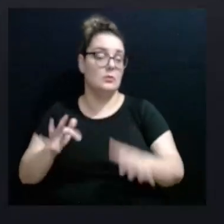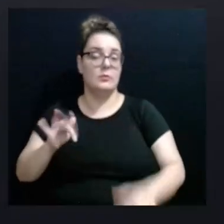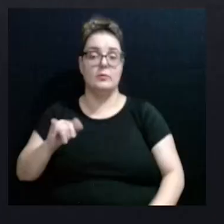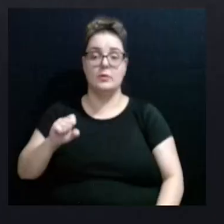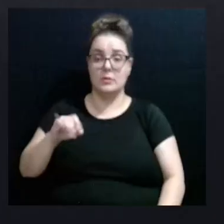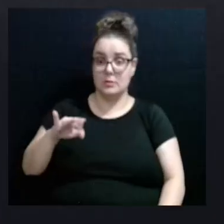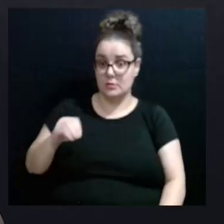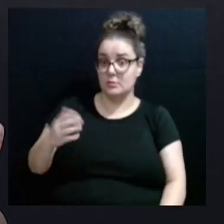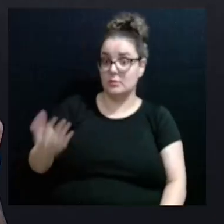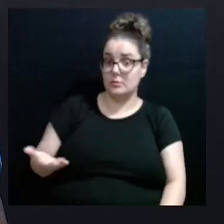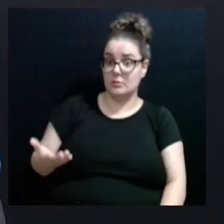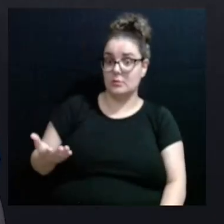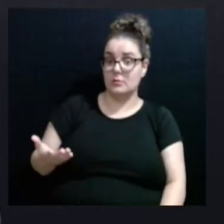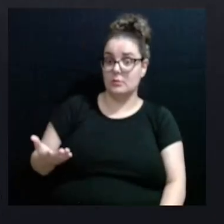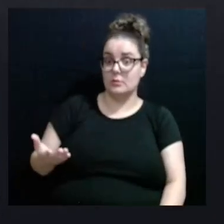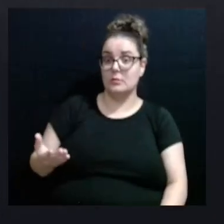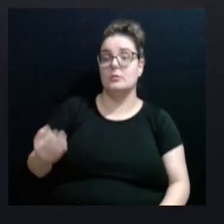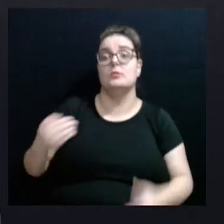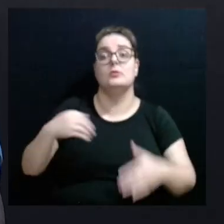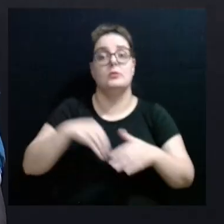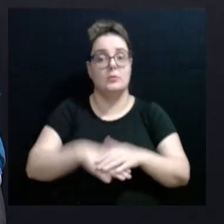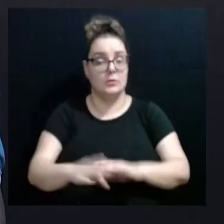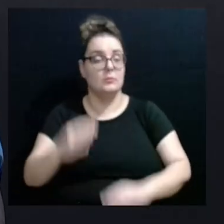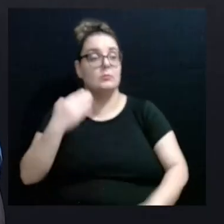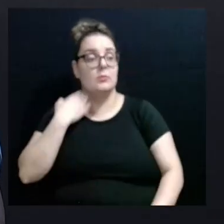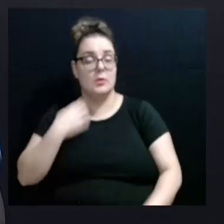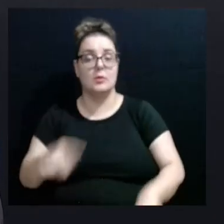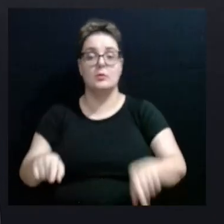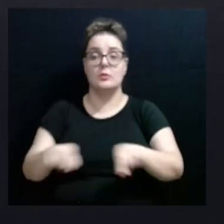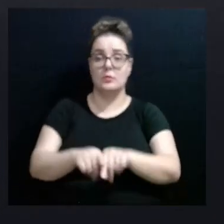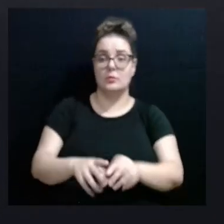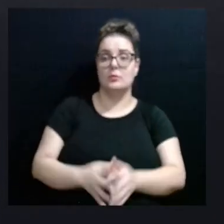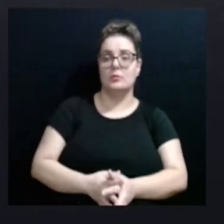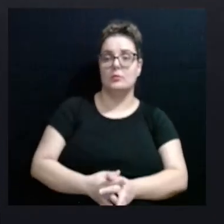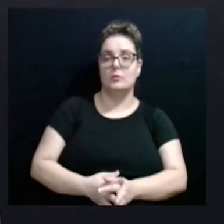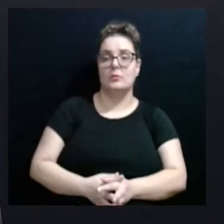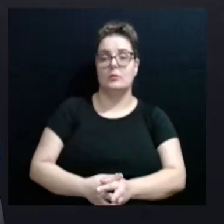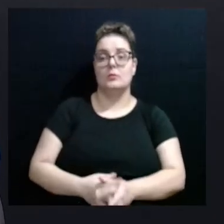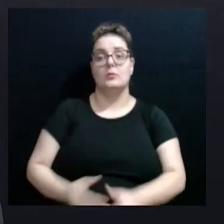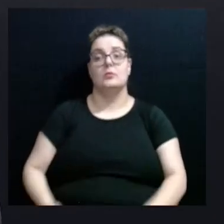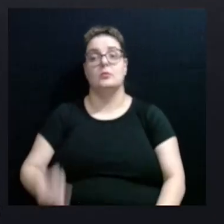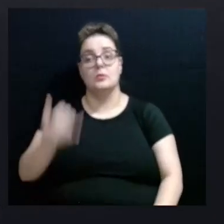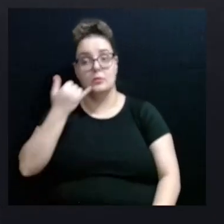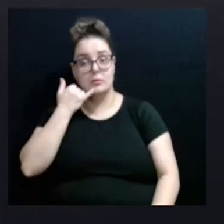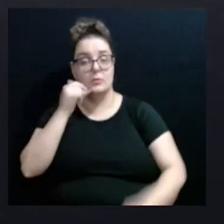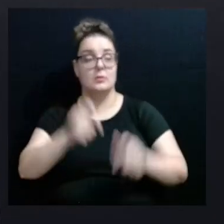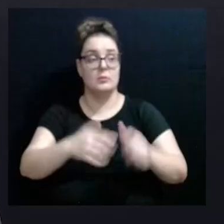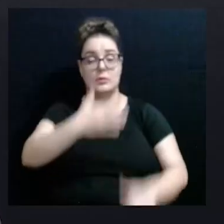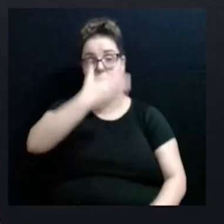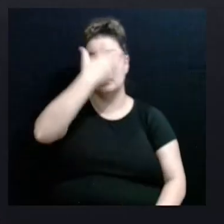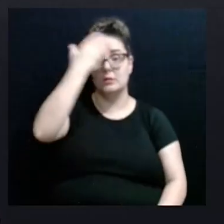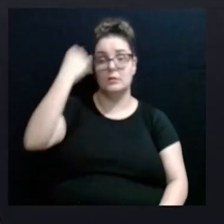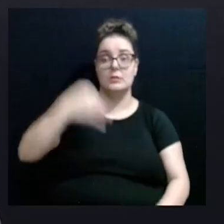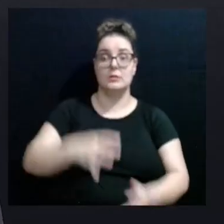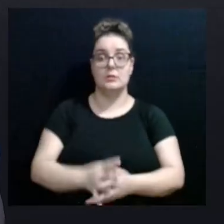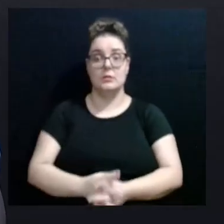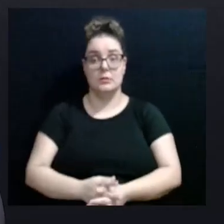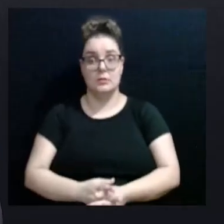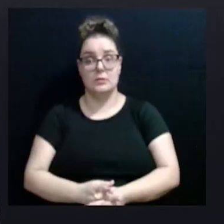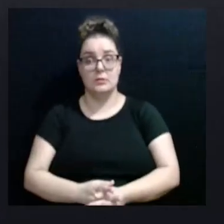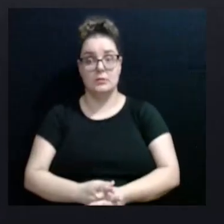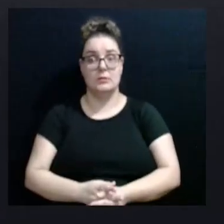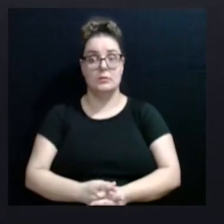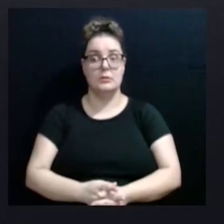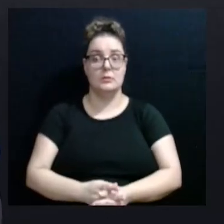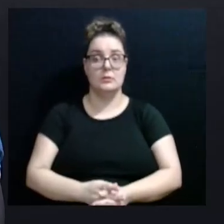está na conta, a questão também do celular, né? Muitas pessoas esquecem que você está em home. E